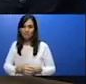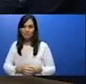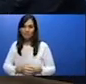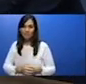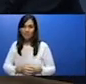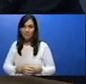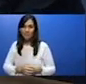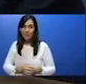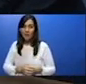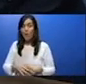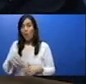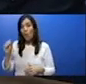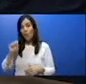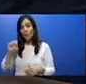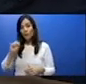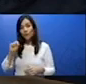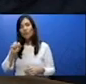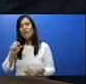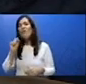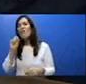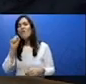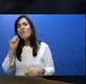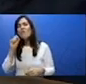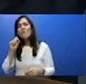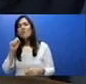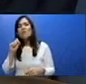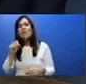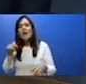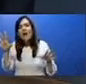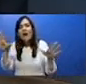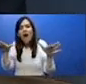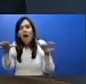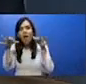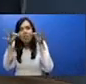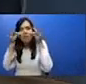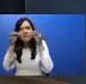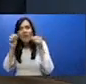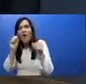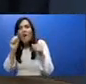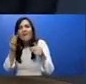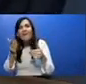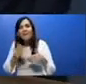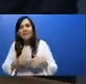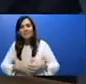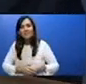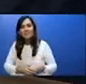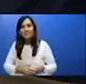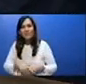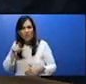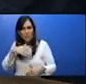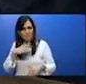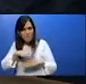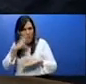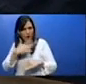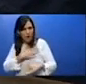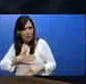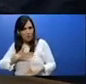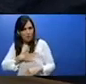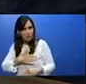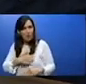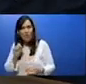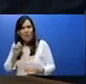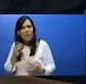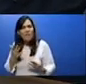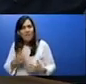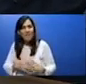número 8. O que mais chamou a sua atenção na Mona Lisa? O que você mais gostou, achou mais assim